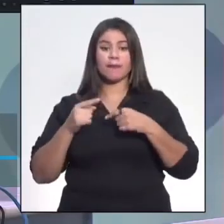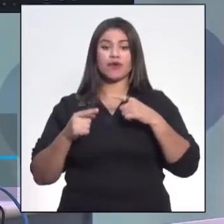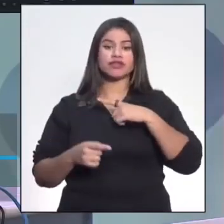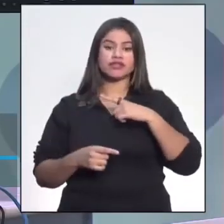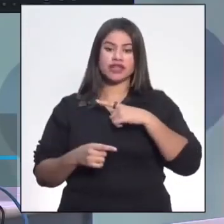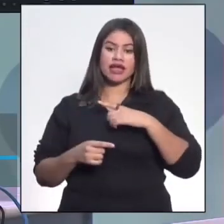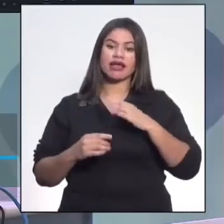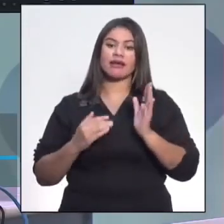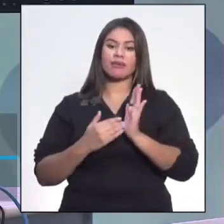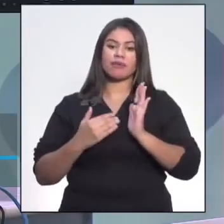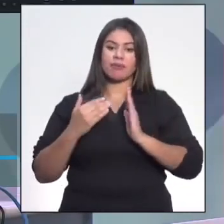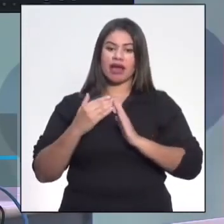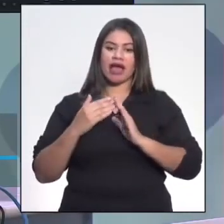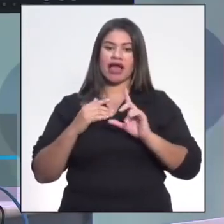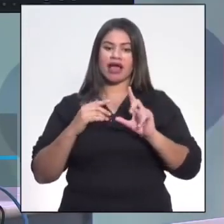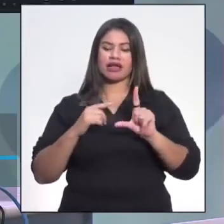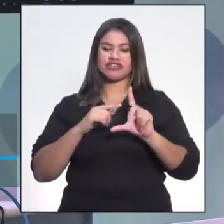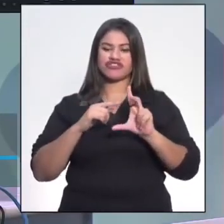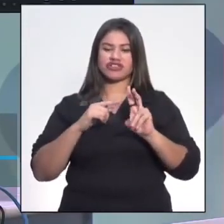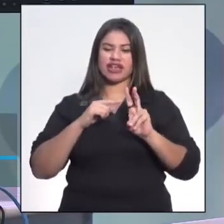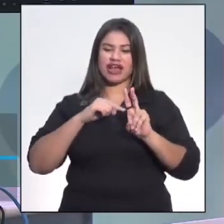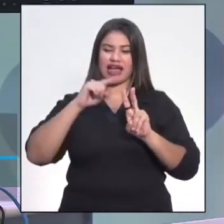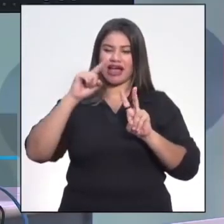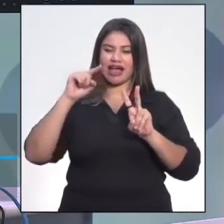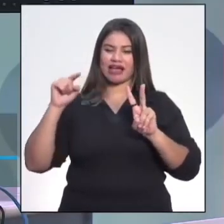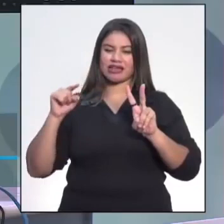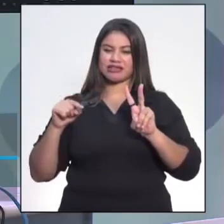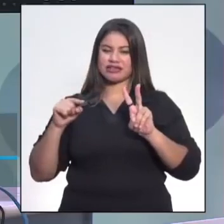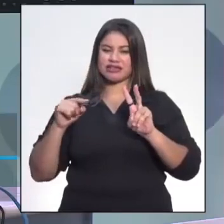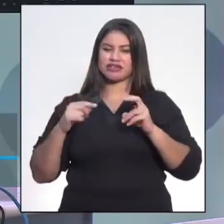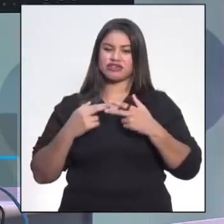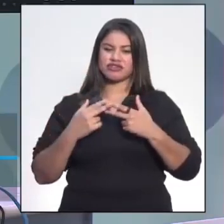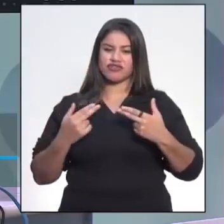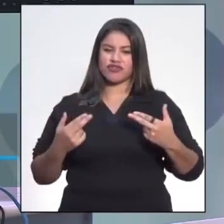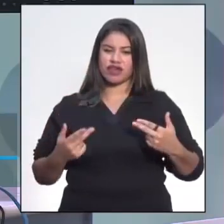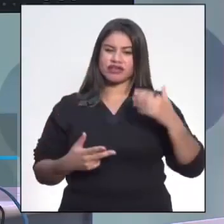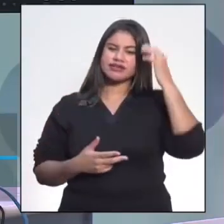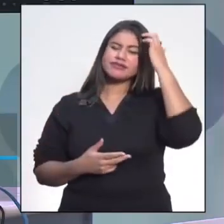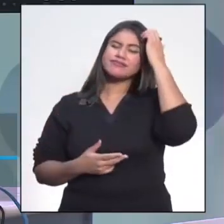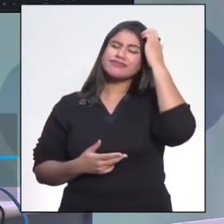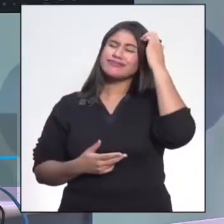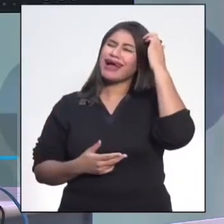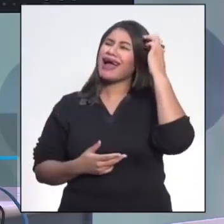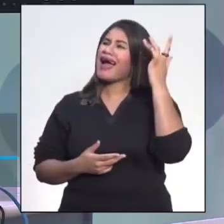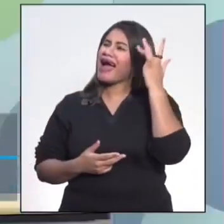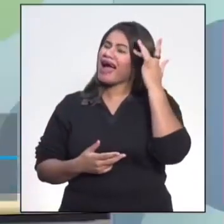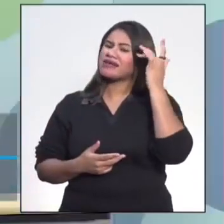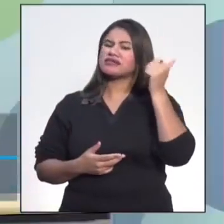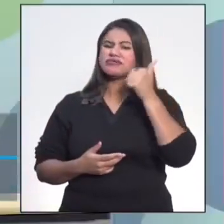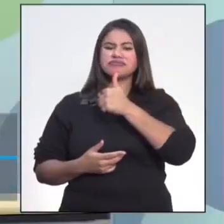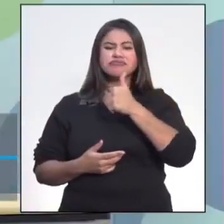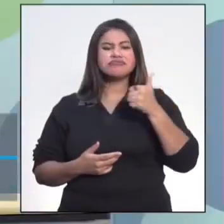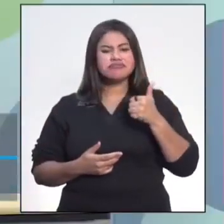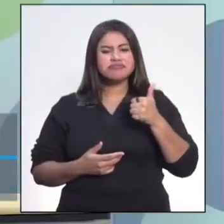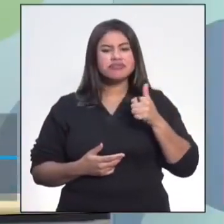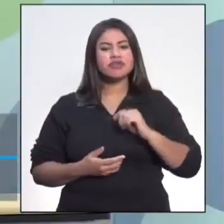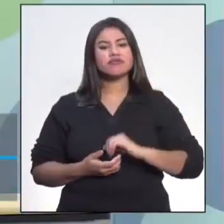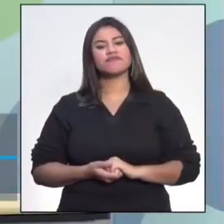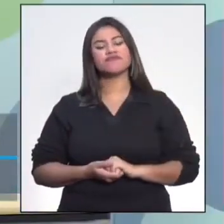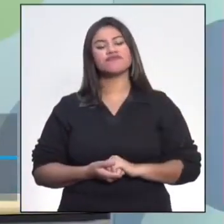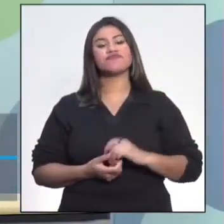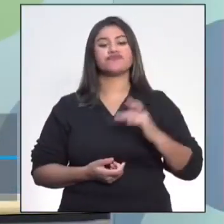investir mais na parte de raízes e coisas do tipo. Professora Inês, acha que eu tenho que retomar alguma parte? Professora Roberta, eu acho que